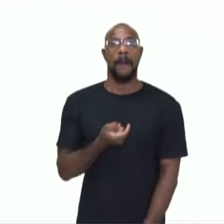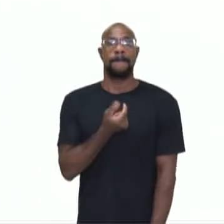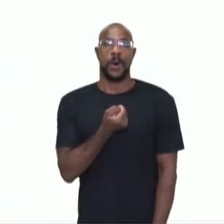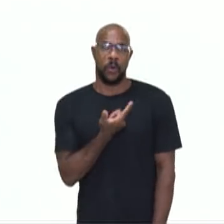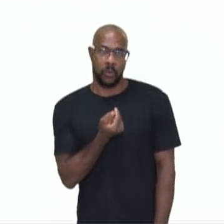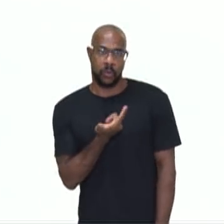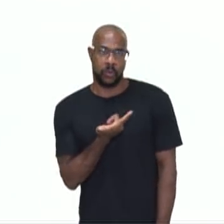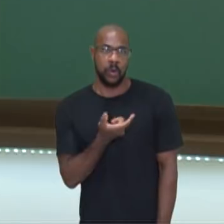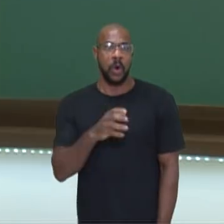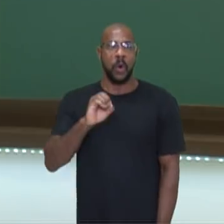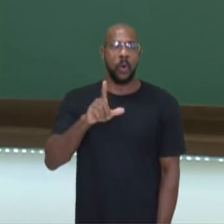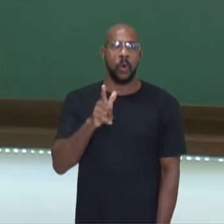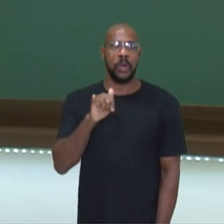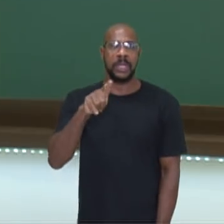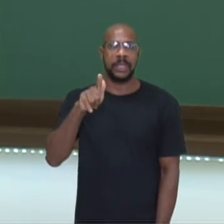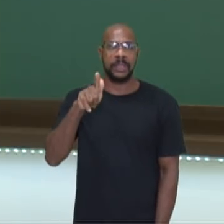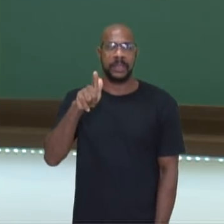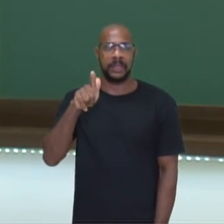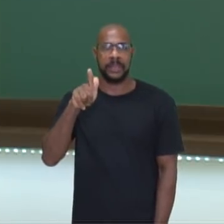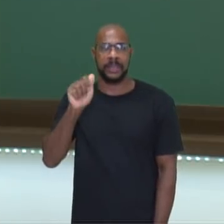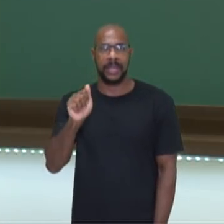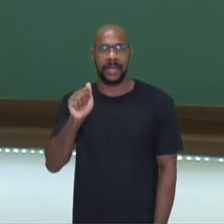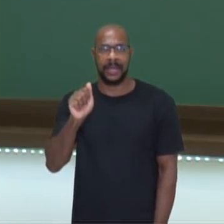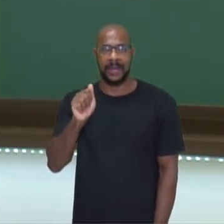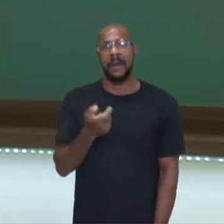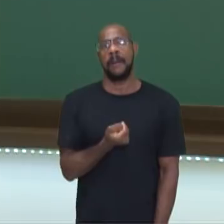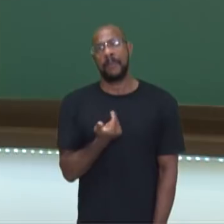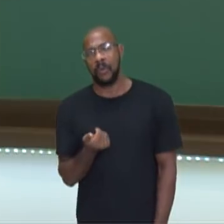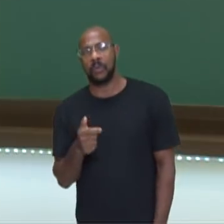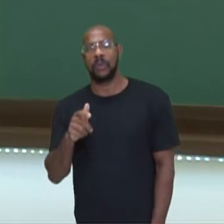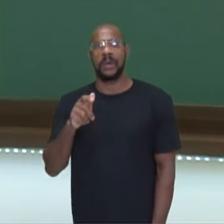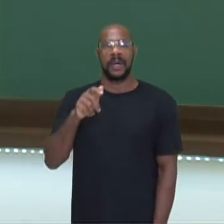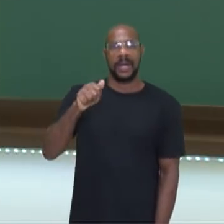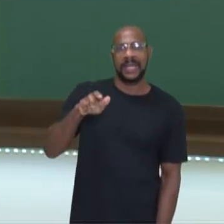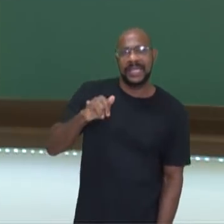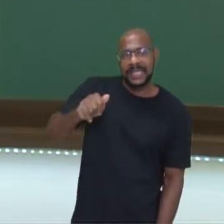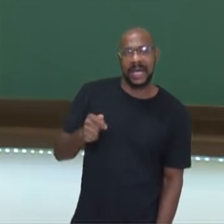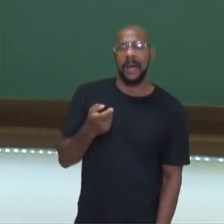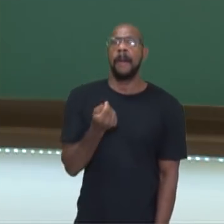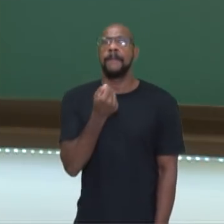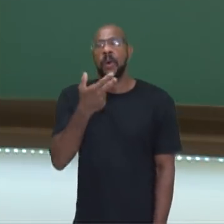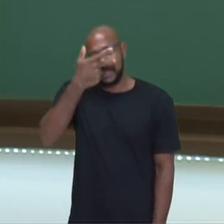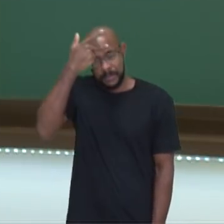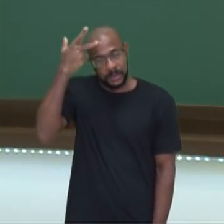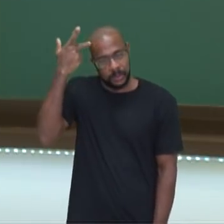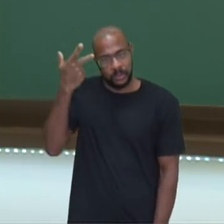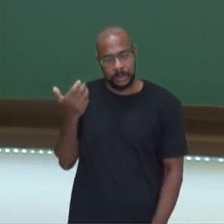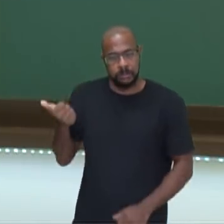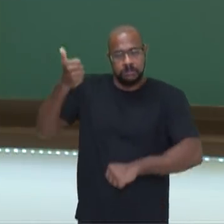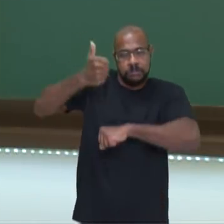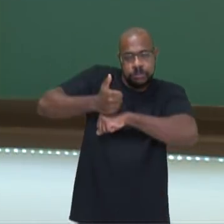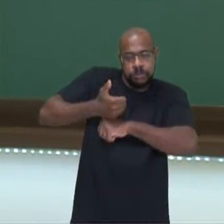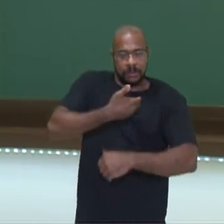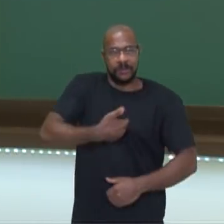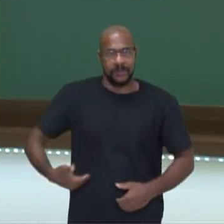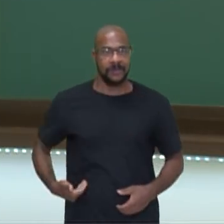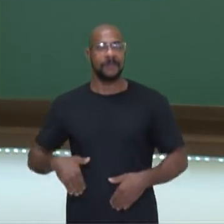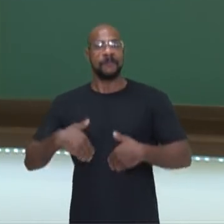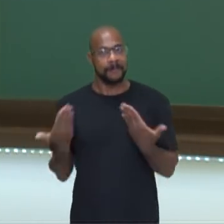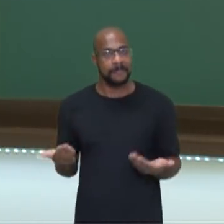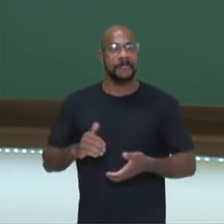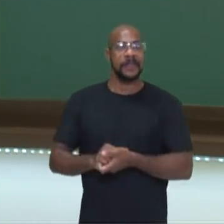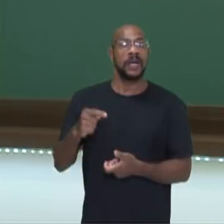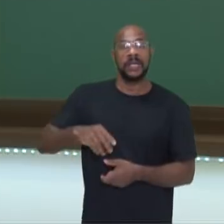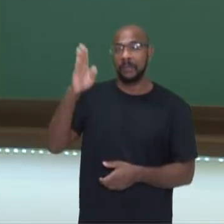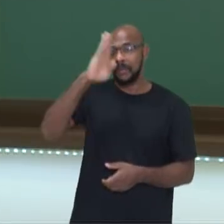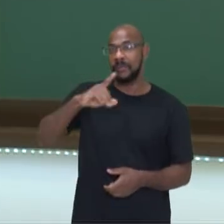poucos, e arquia, governo. Então, governo de poucos indivíduos. Ou seja, no Brasil representava esse